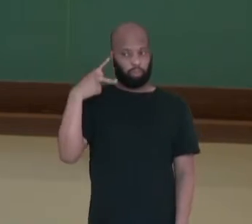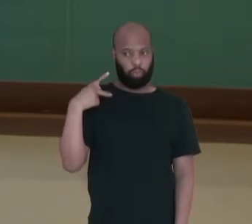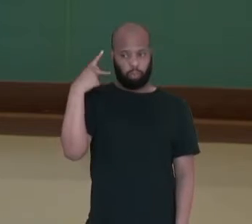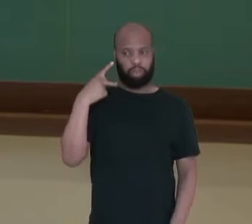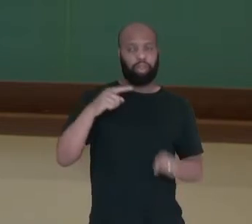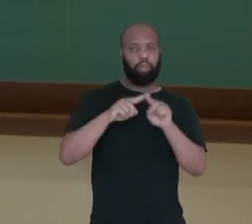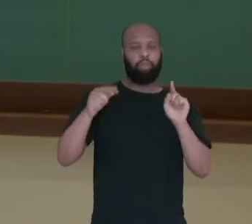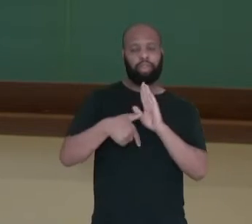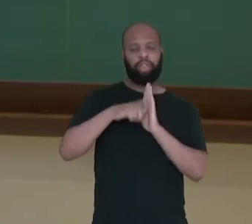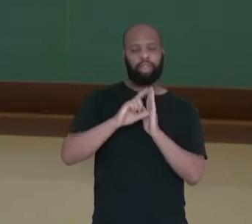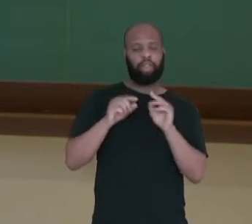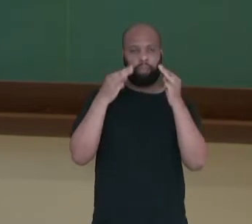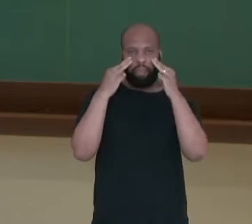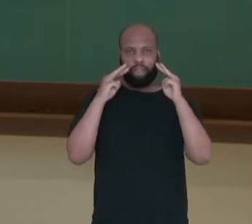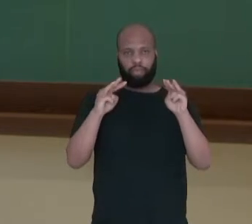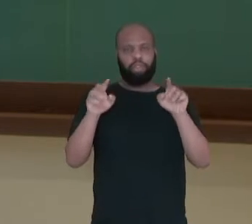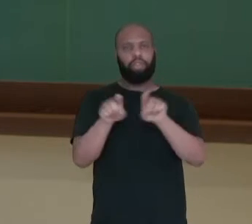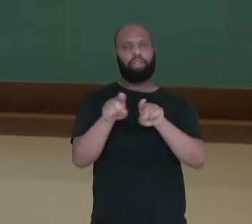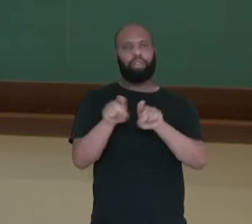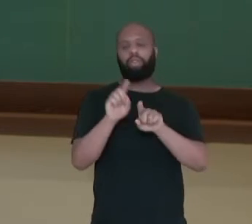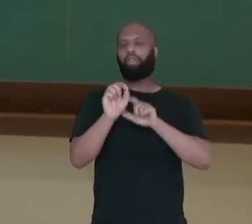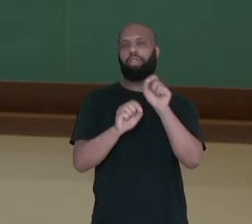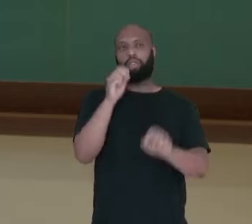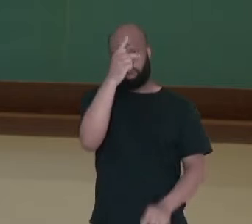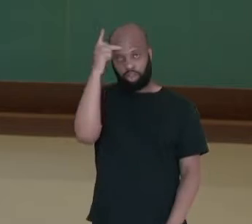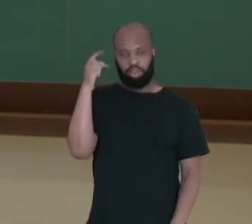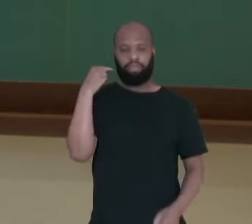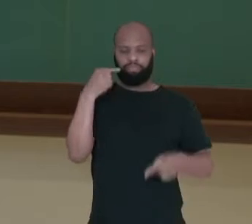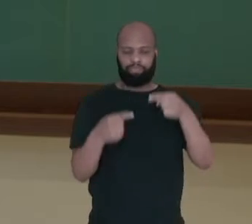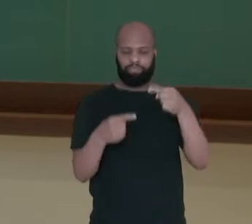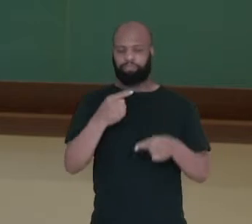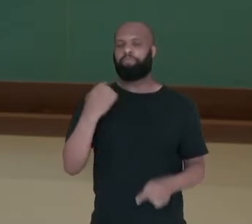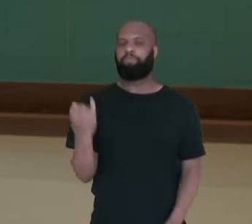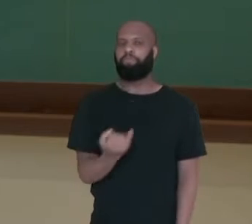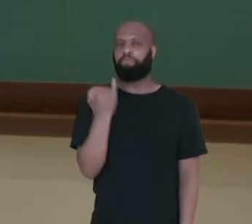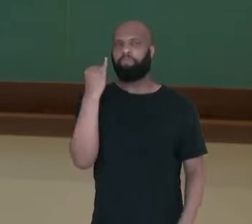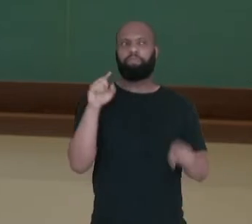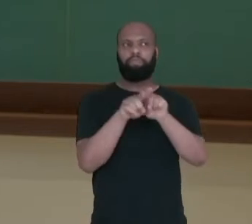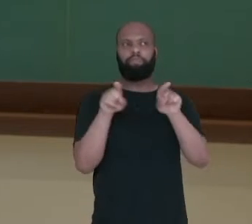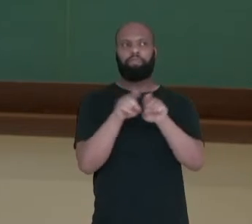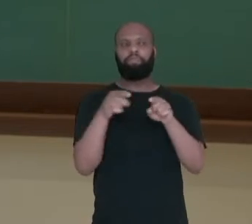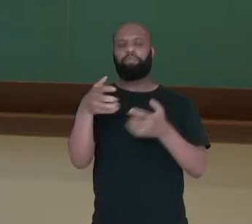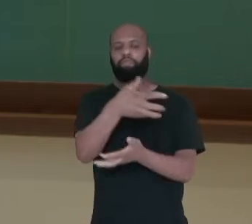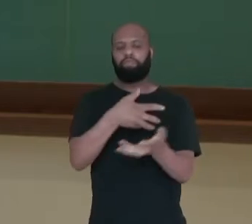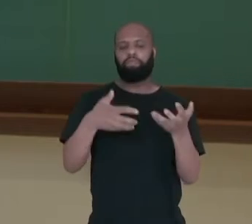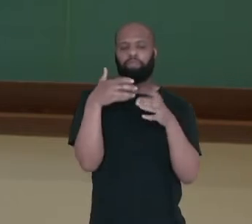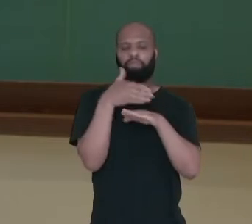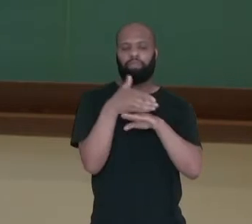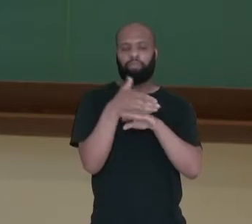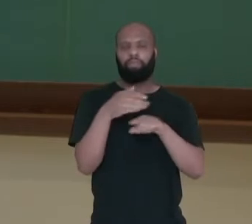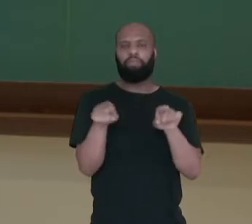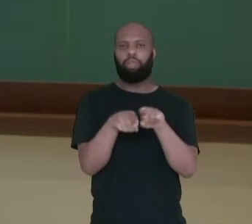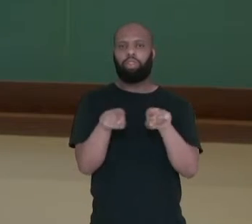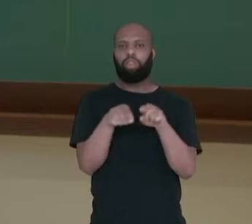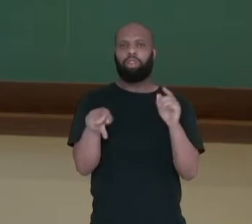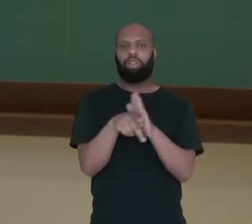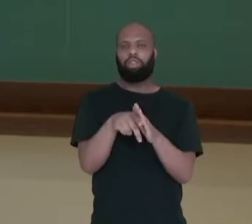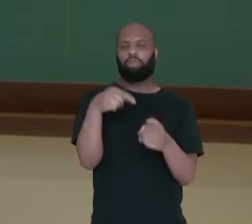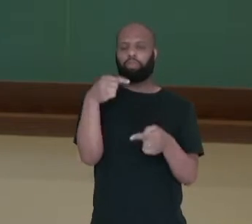antes, o Maquiavel era também um grande político, né? Ele se envolveu diretamente com a